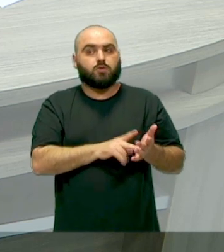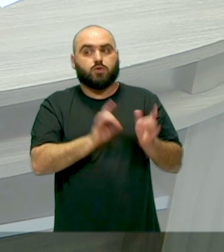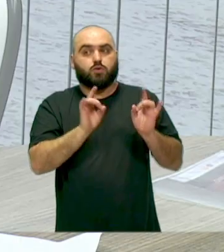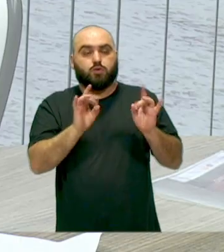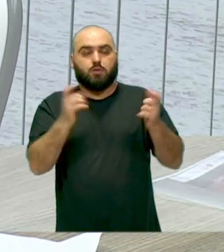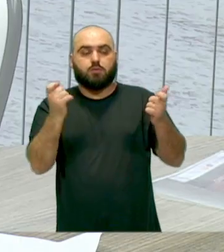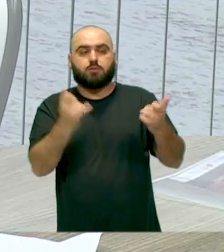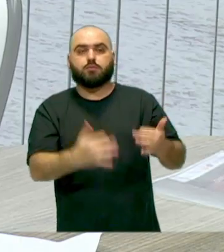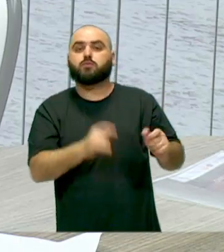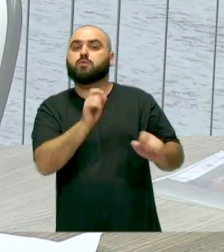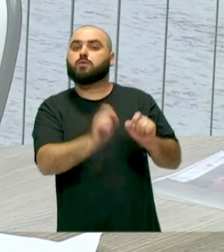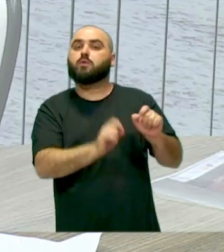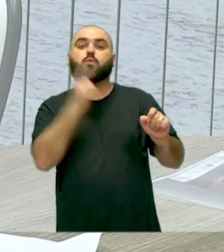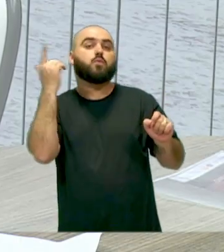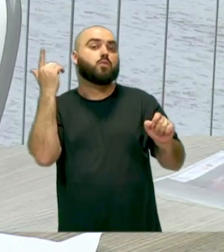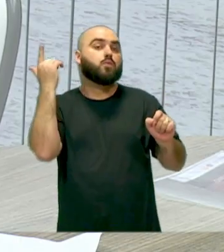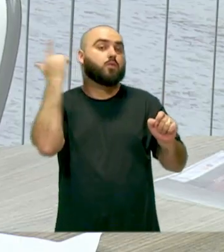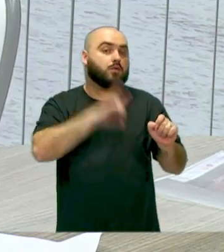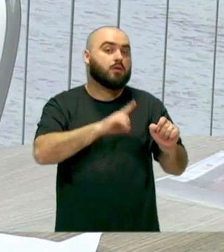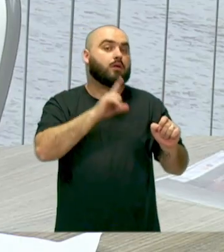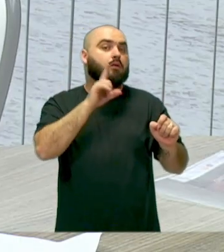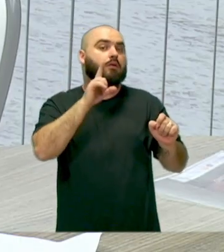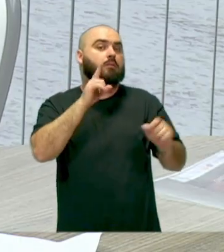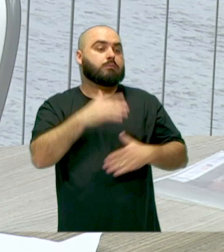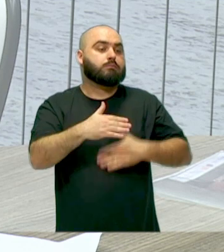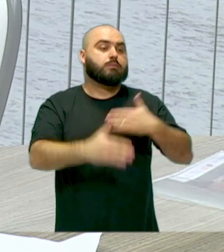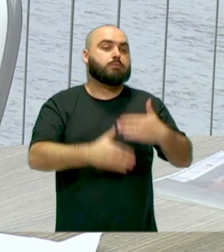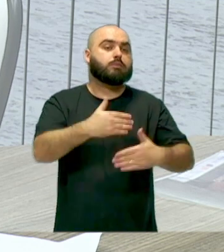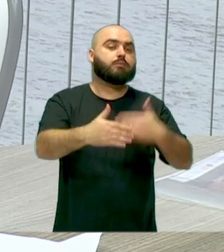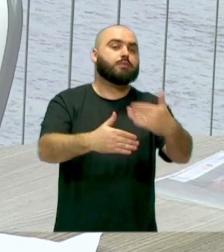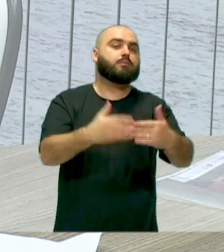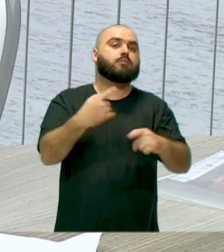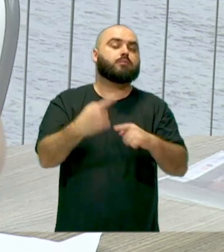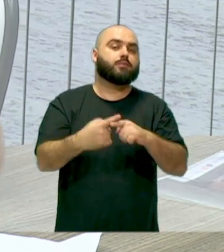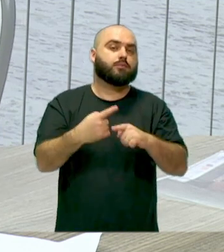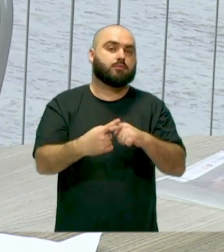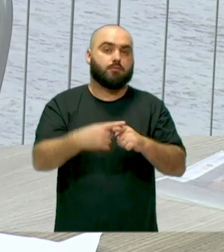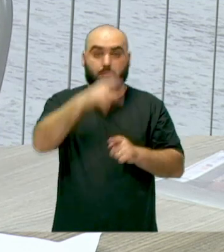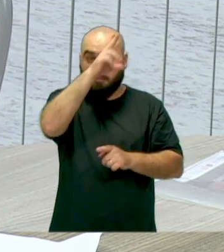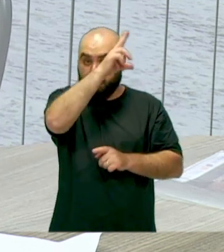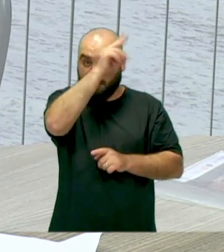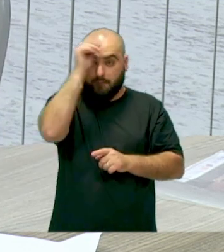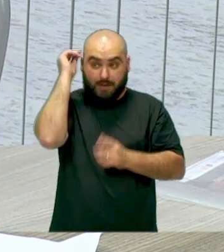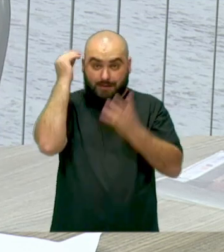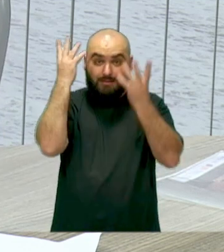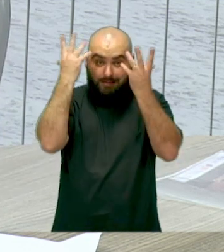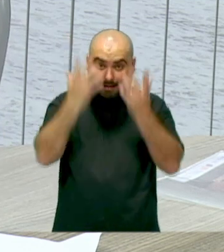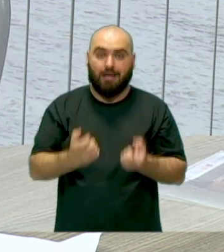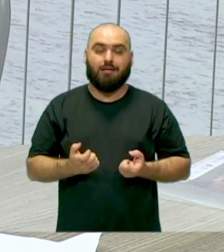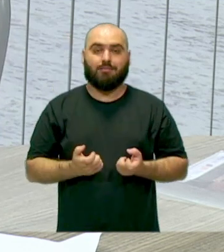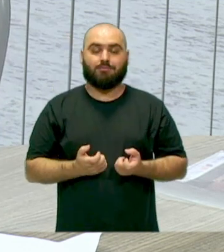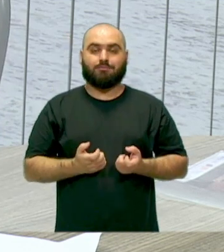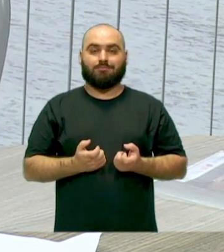digo que a gente conseguiu dar alguns passos, porque assim, o prefeito queria.